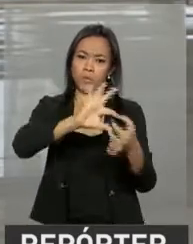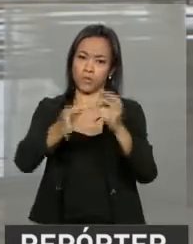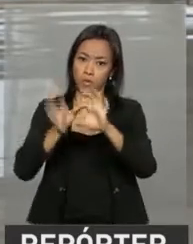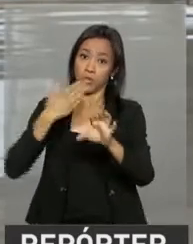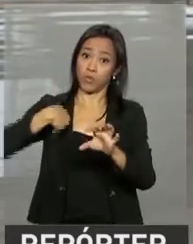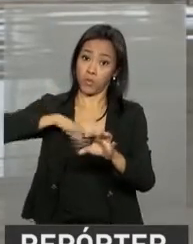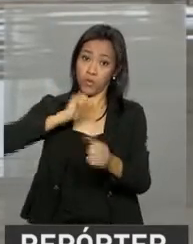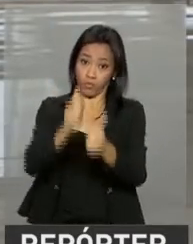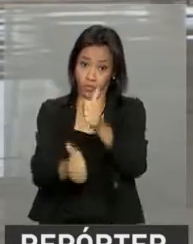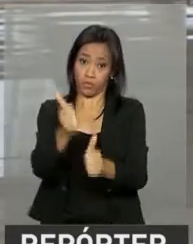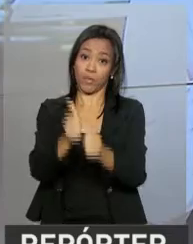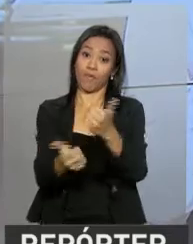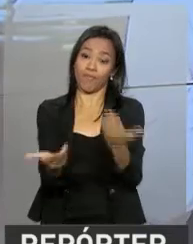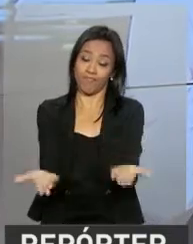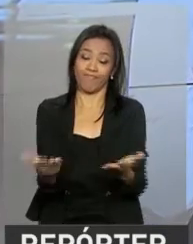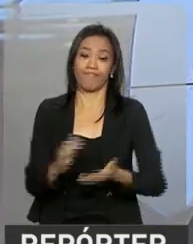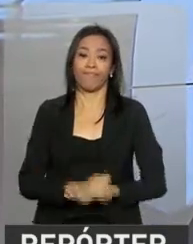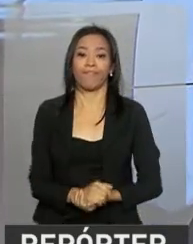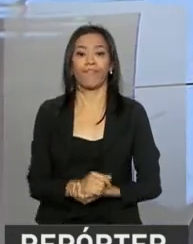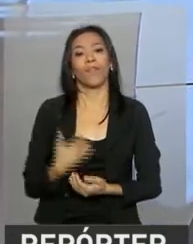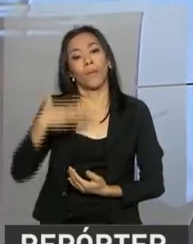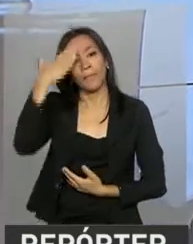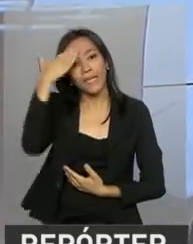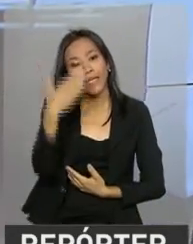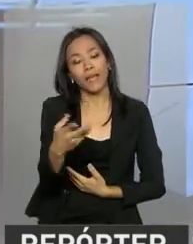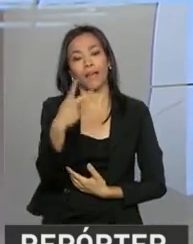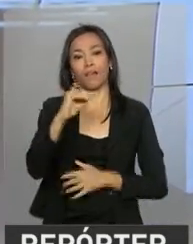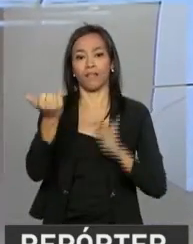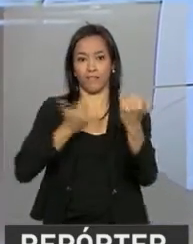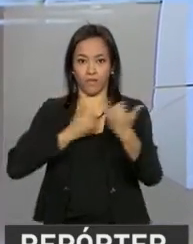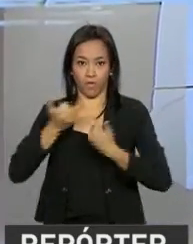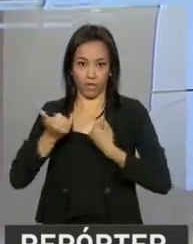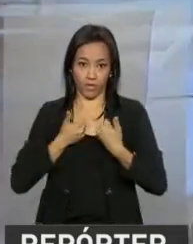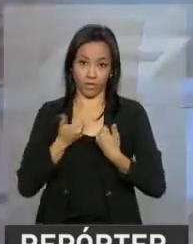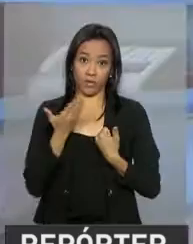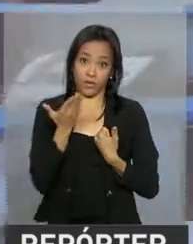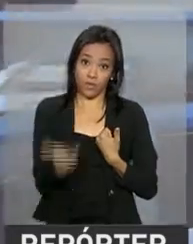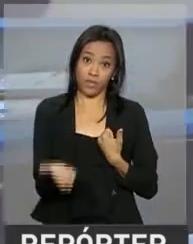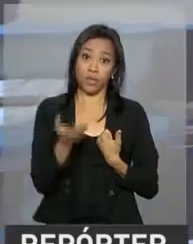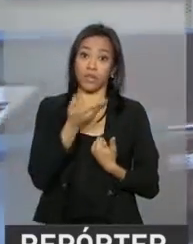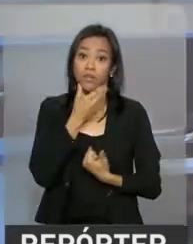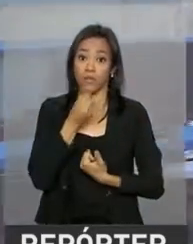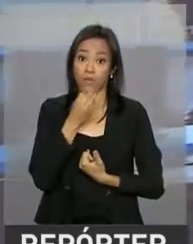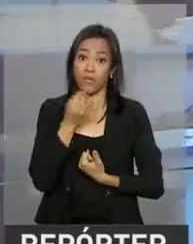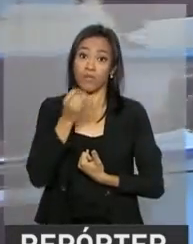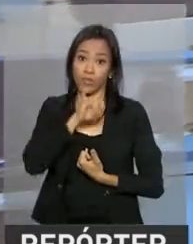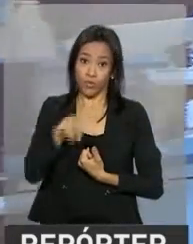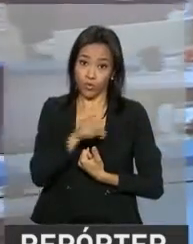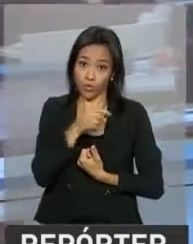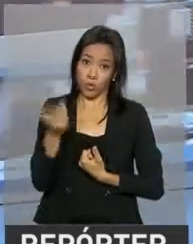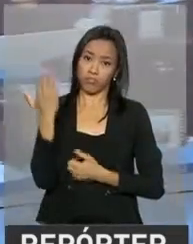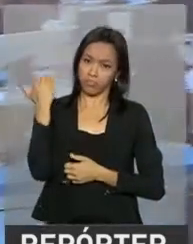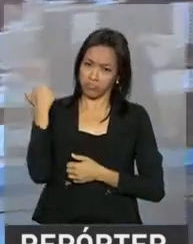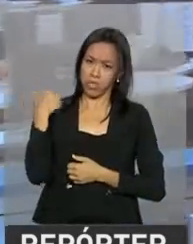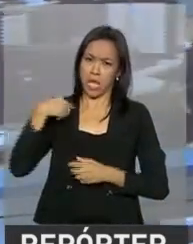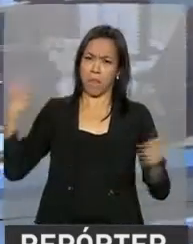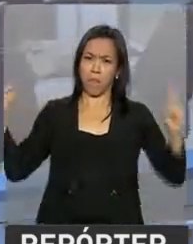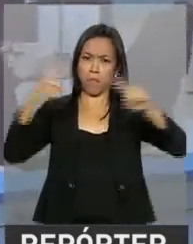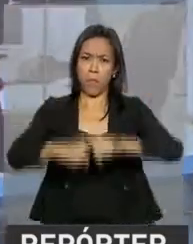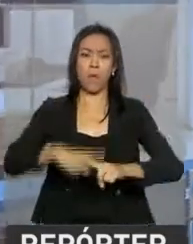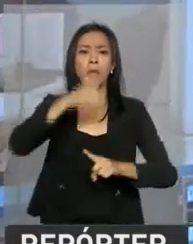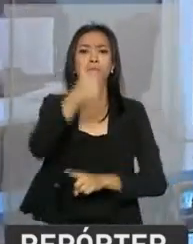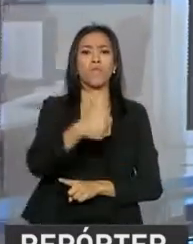futebol leandro obrigado paulo pelas informações o joão havelange que inclusive disputou uma olimpíada pelo brasil em